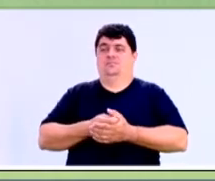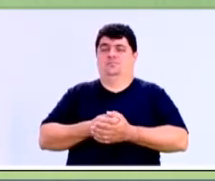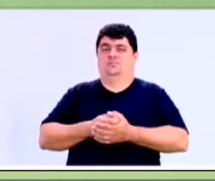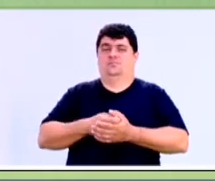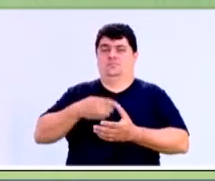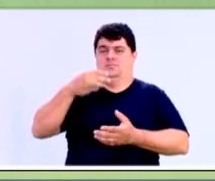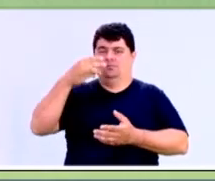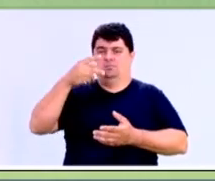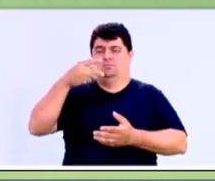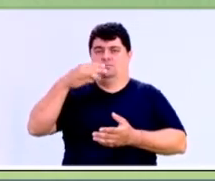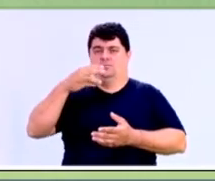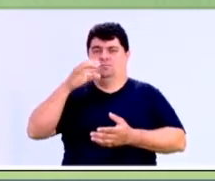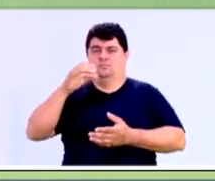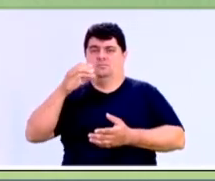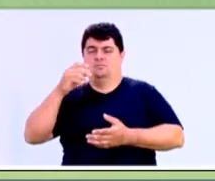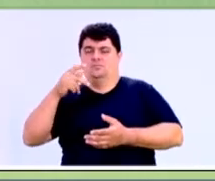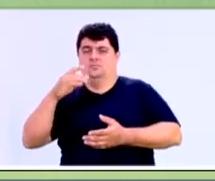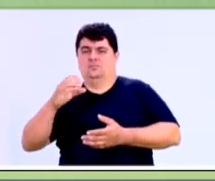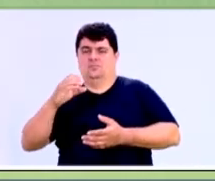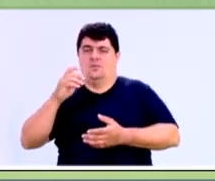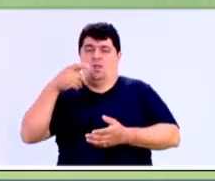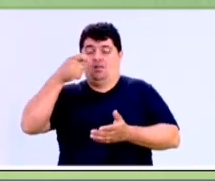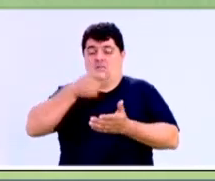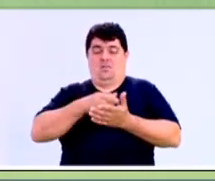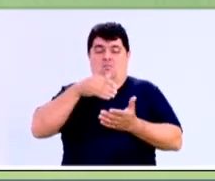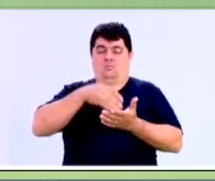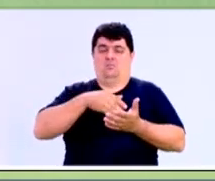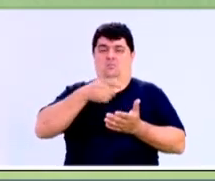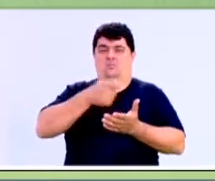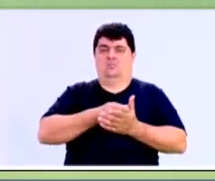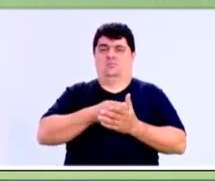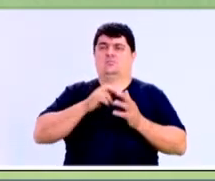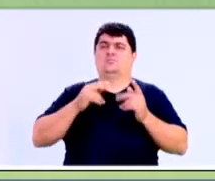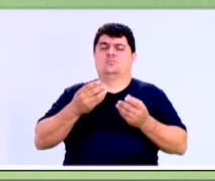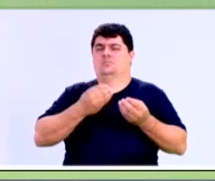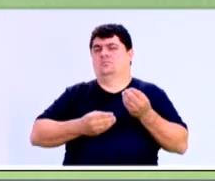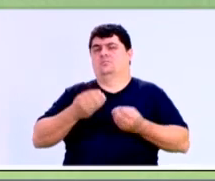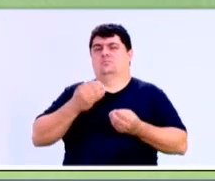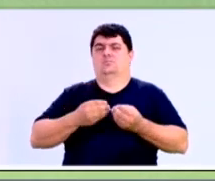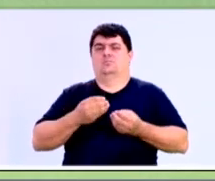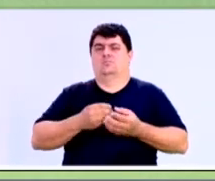é o momento da compra até eu pagar. E essa diferença?